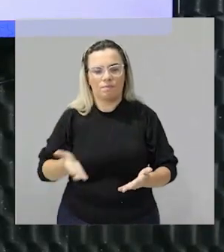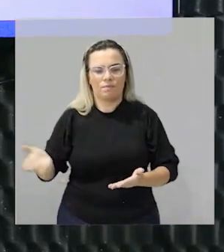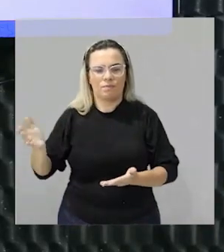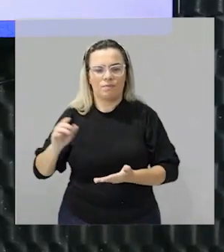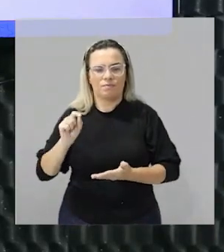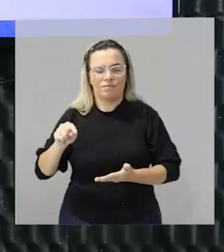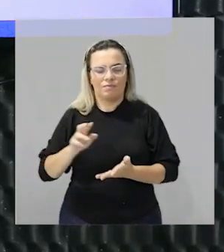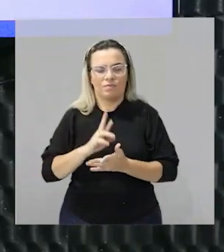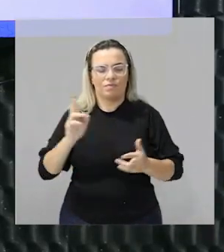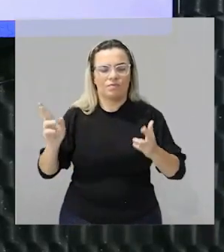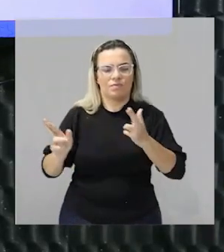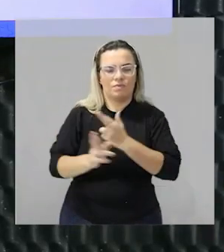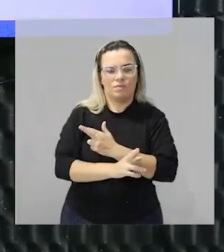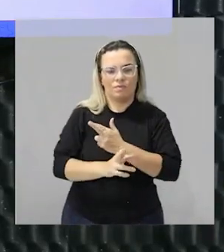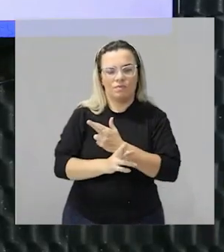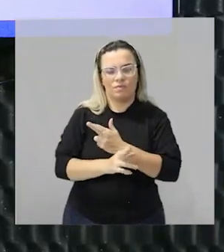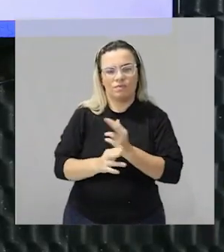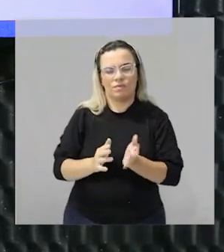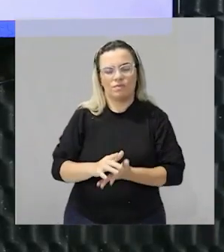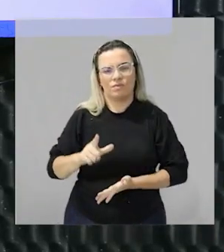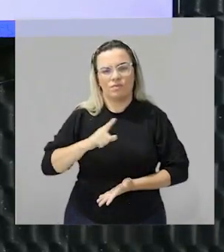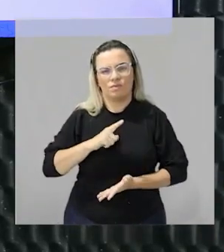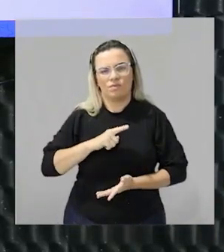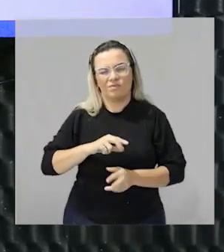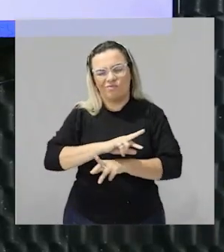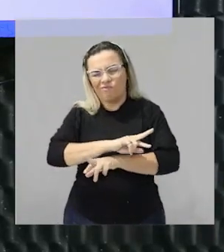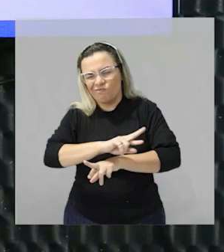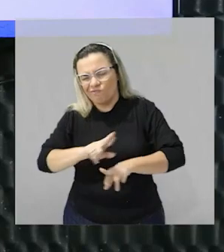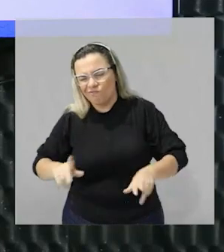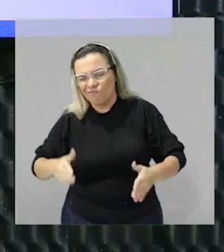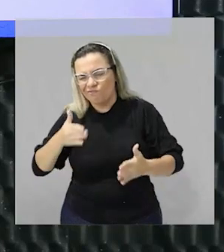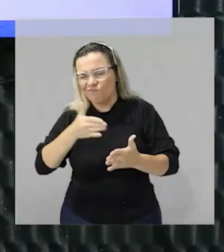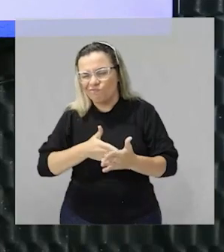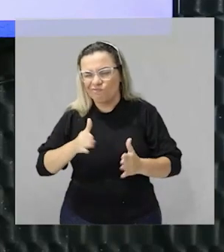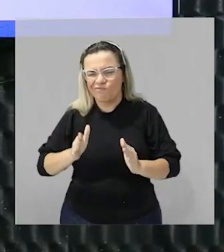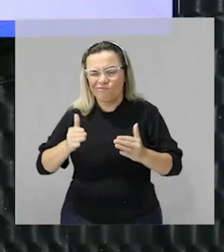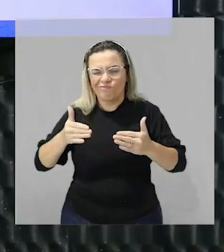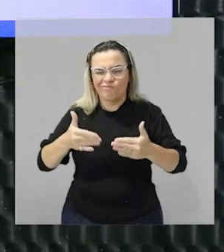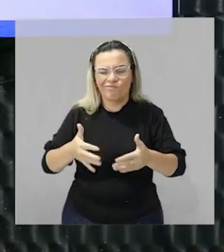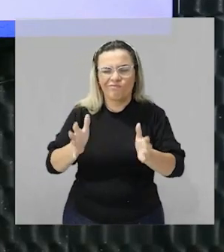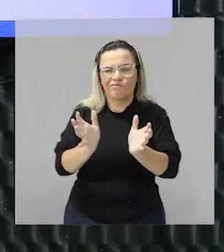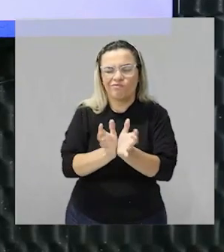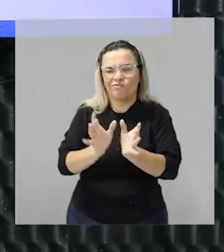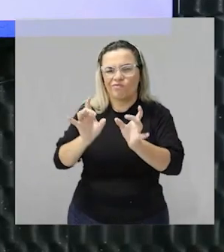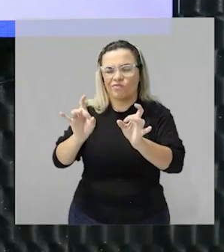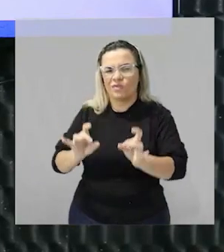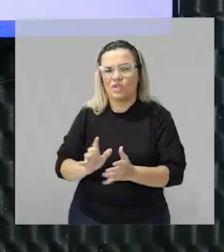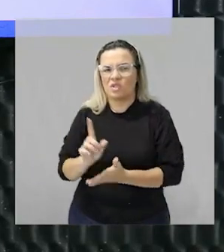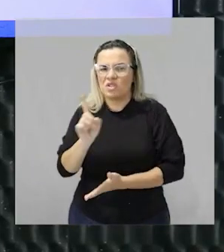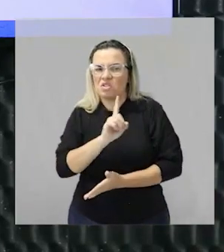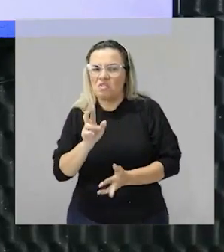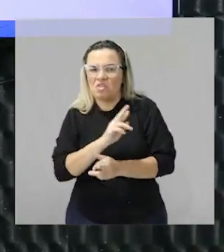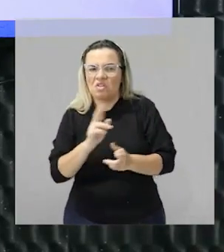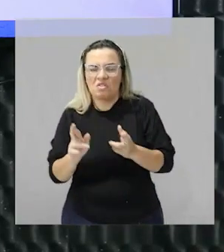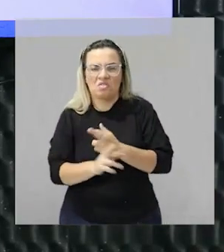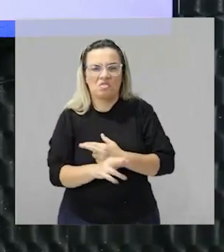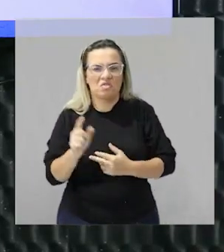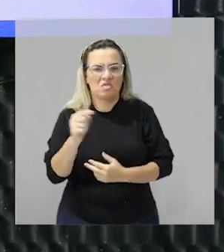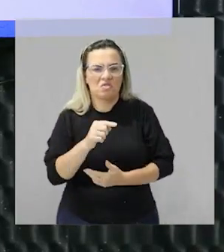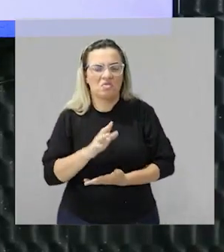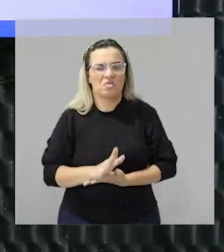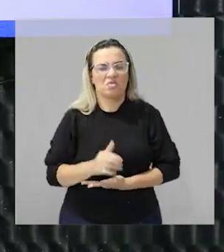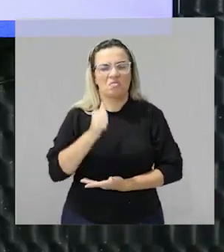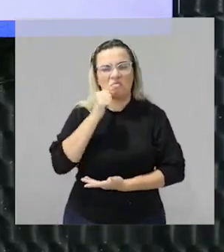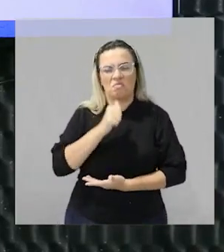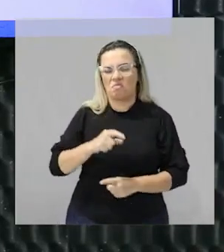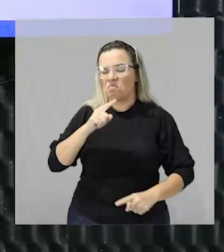universal, ele tem uma série de restrições. Ele não envolve mulheres,